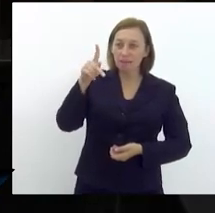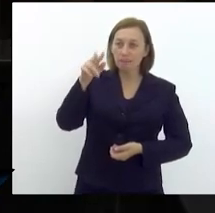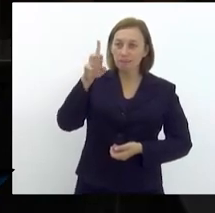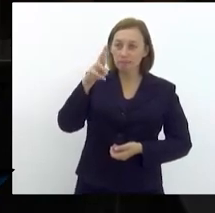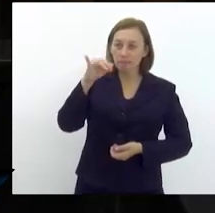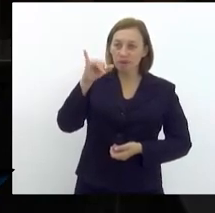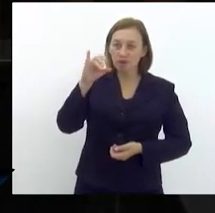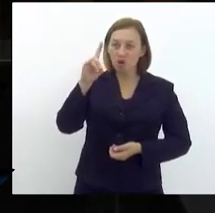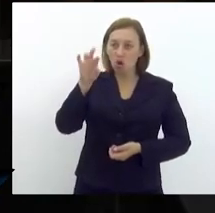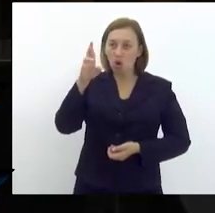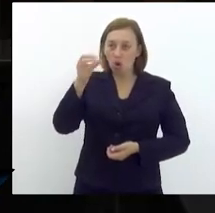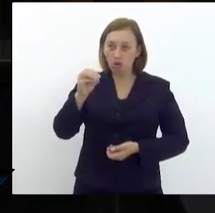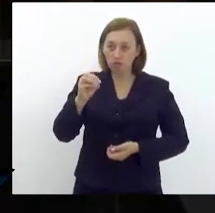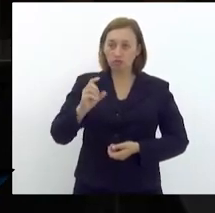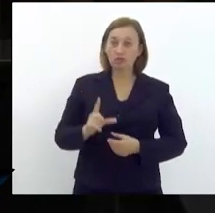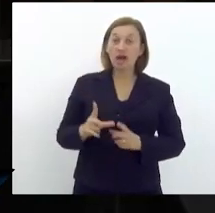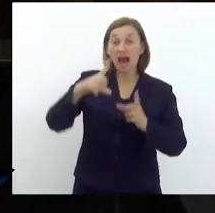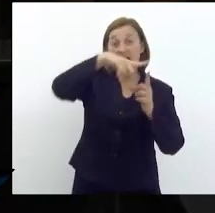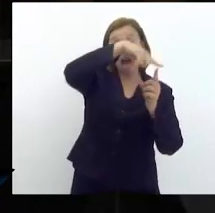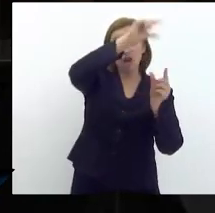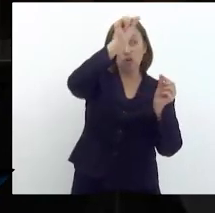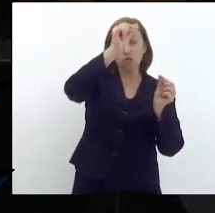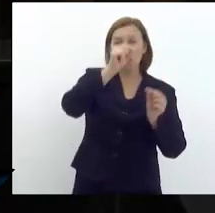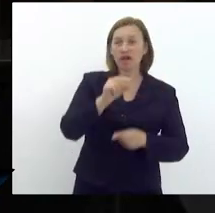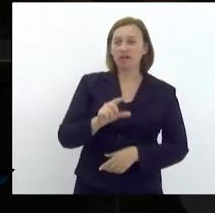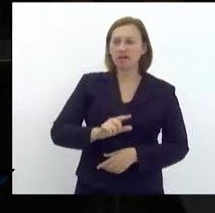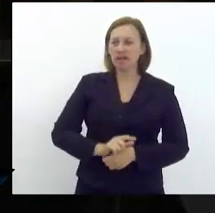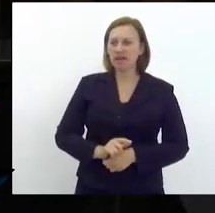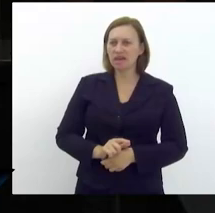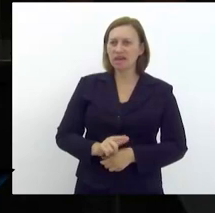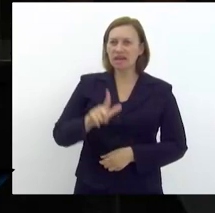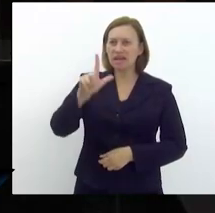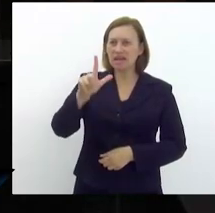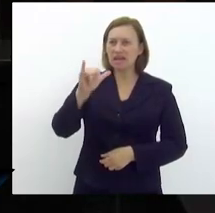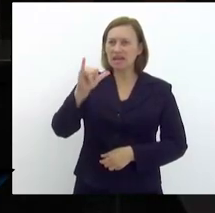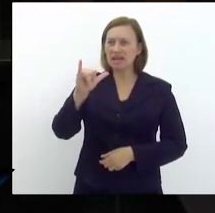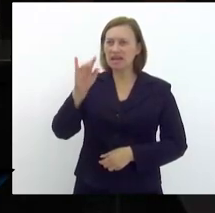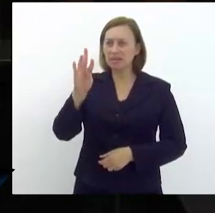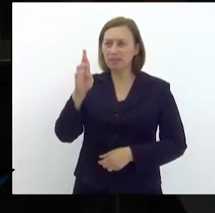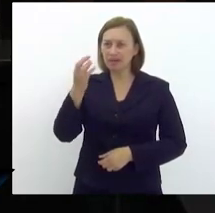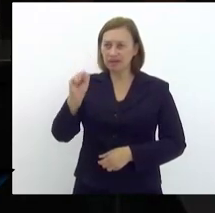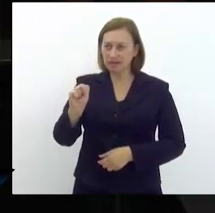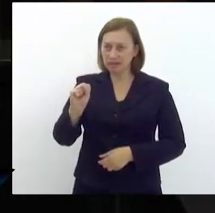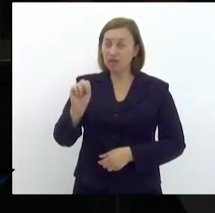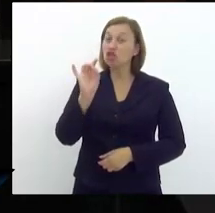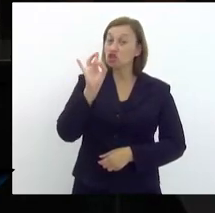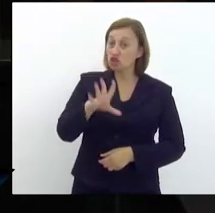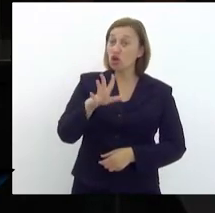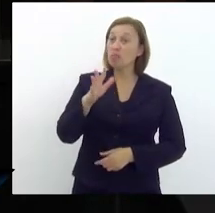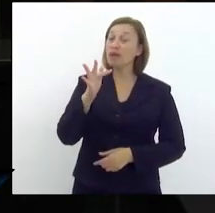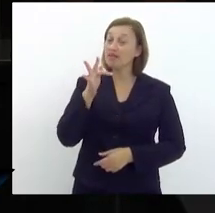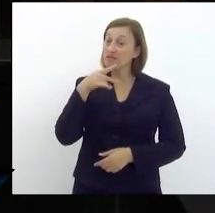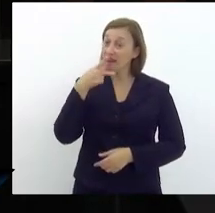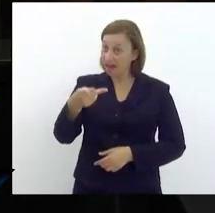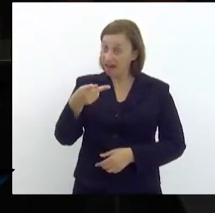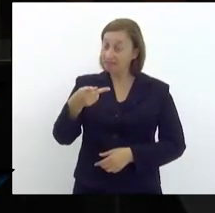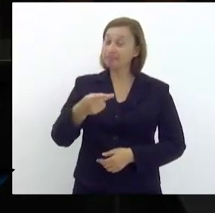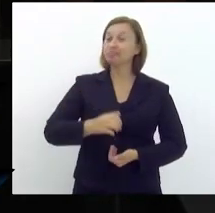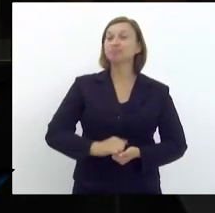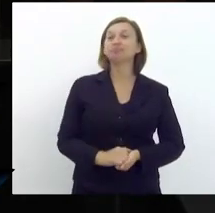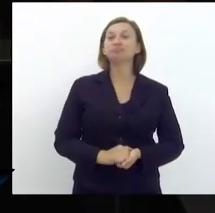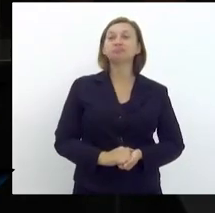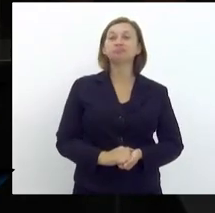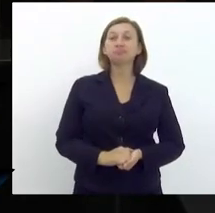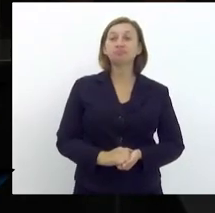em libra dito isso senhora Presidente exatamente para afirmar que